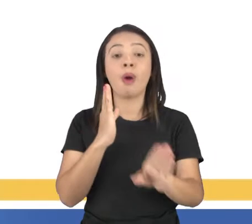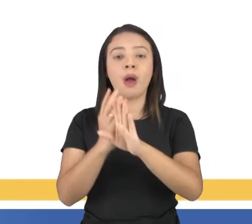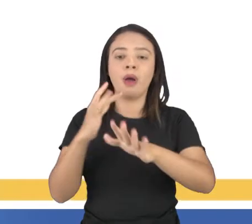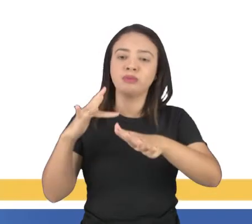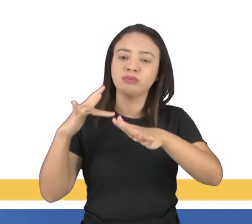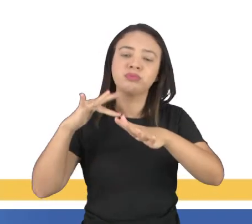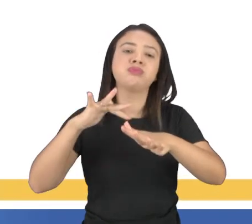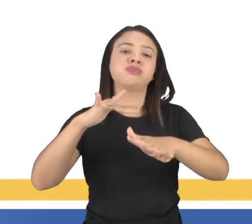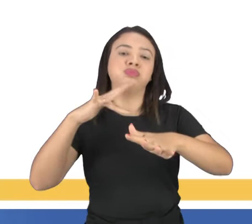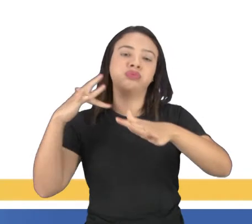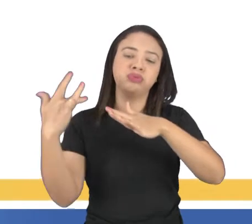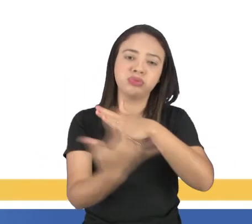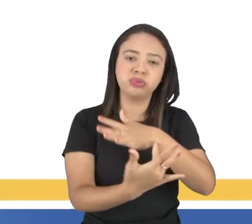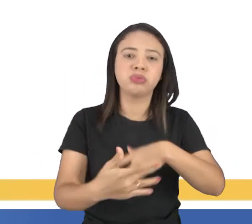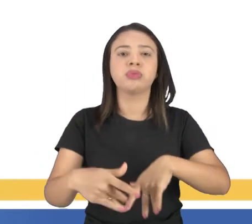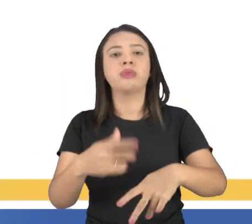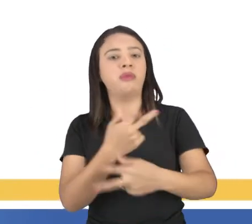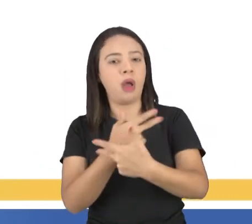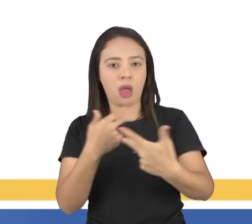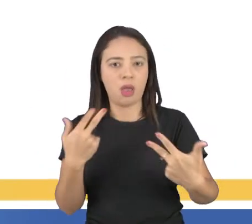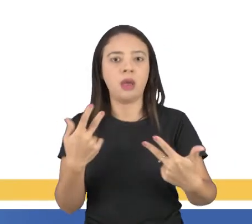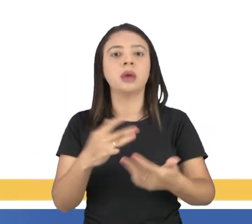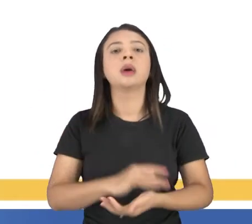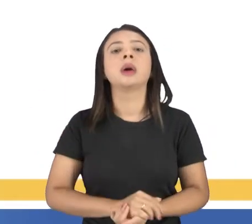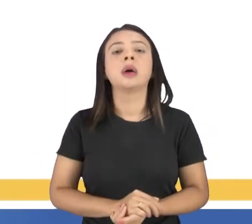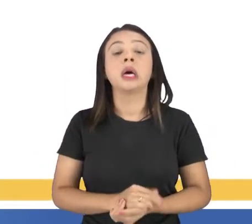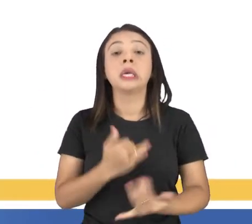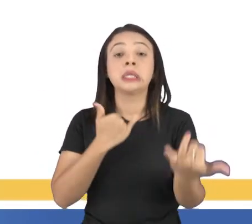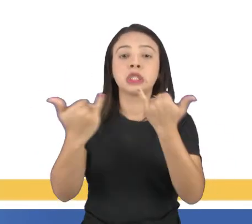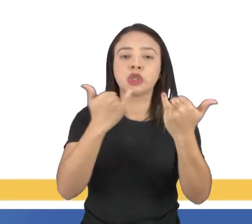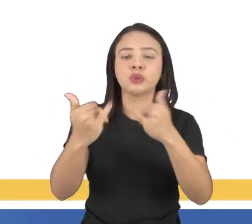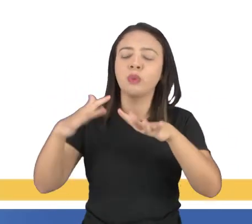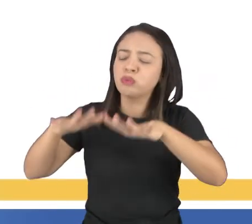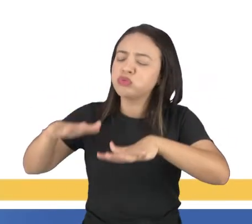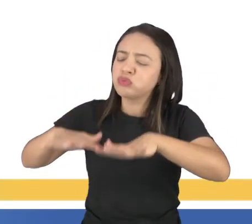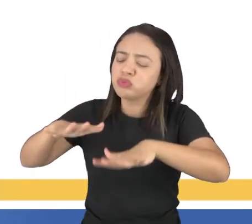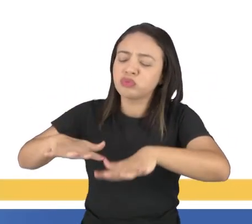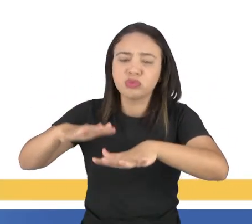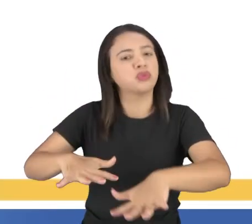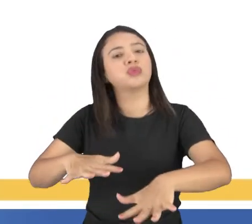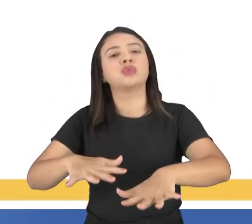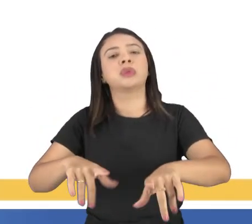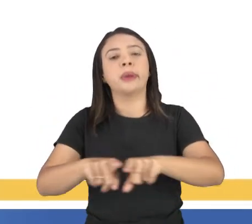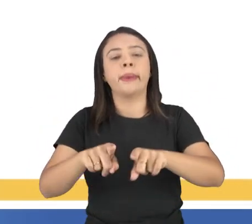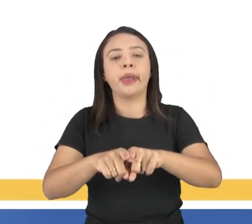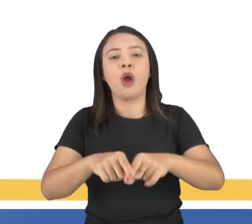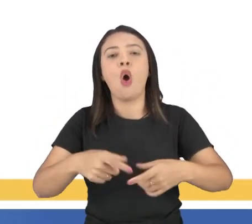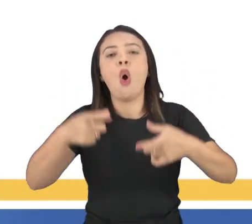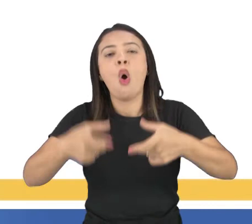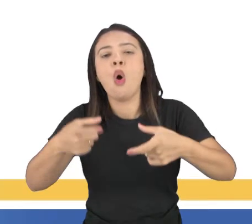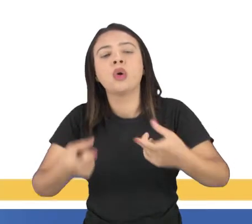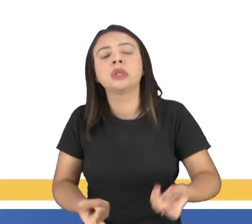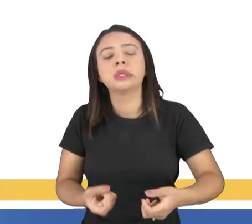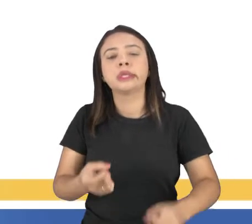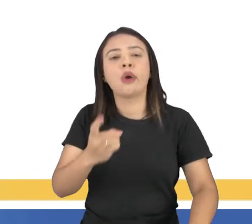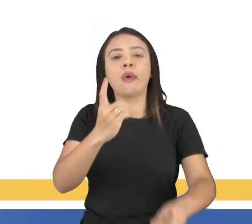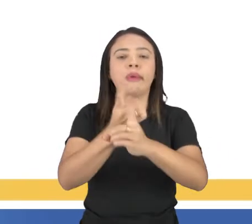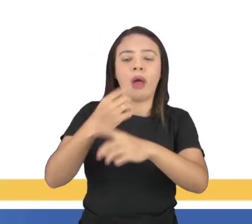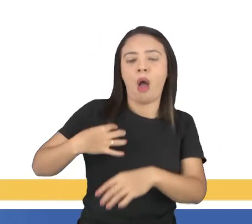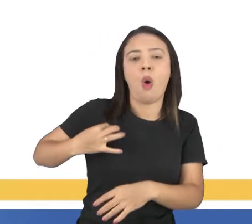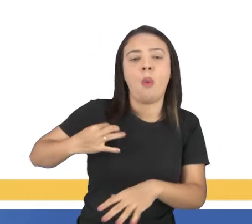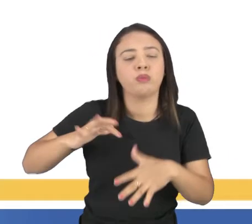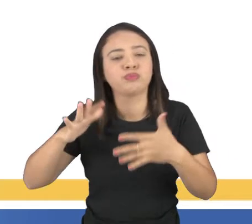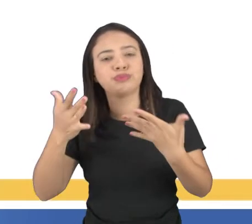como Facebook, Twitter e WhatsApp, as informações sobre as manifestações, pontos de encontro, horário, vestimenta, entre